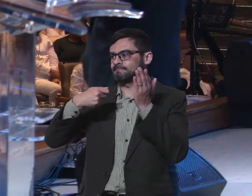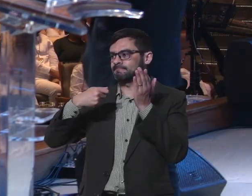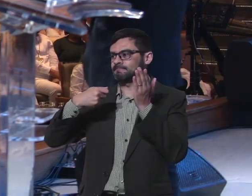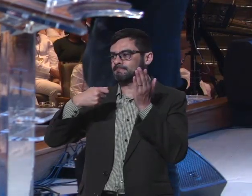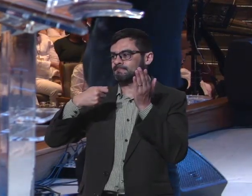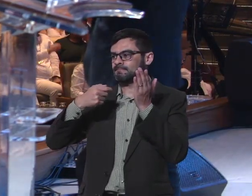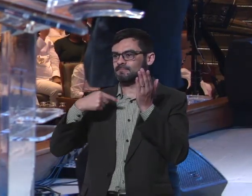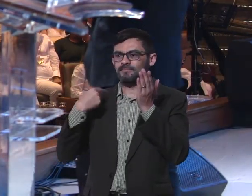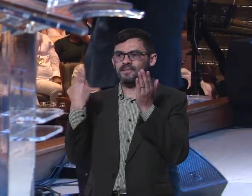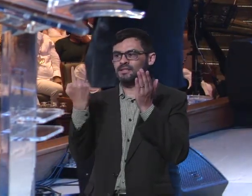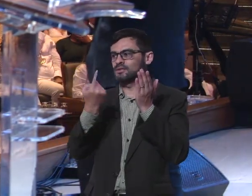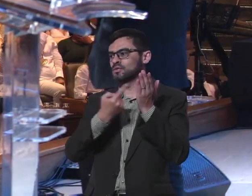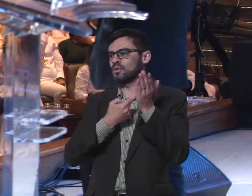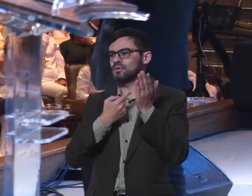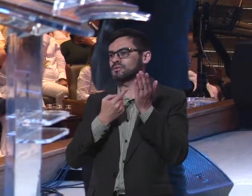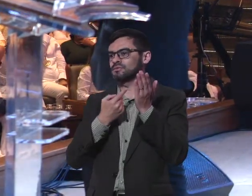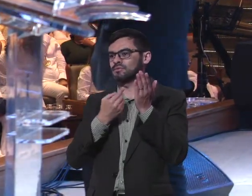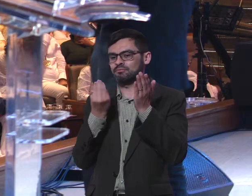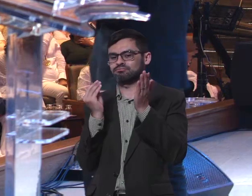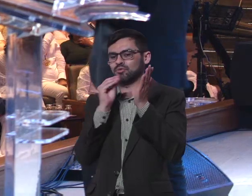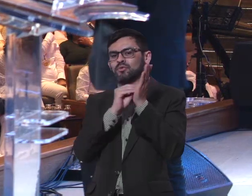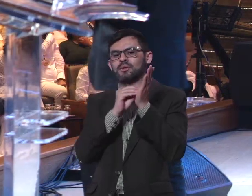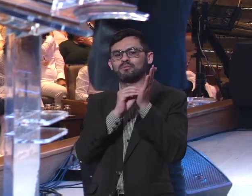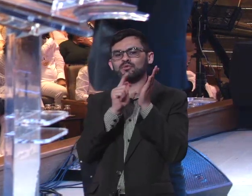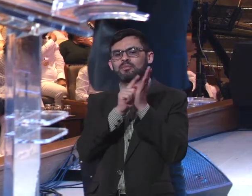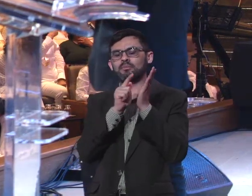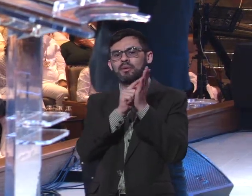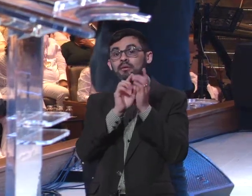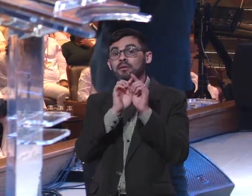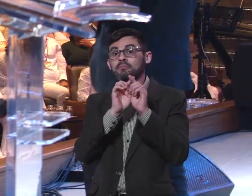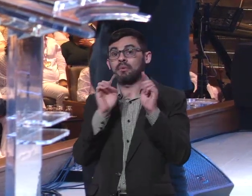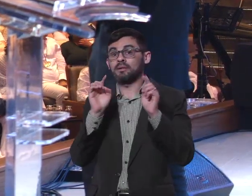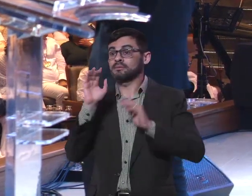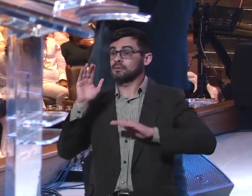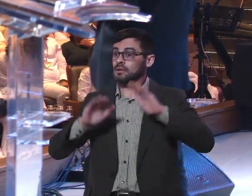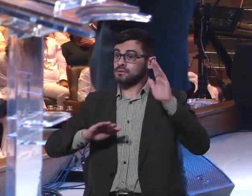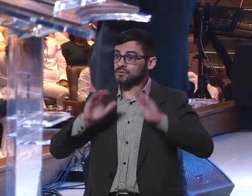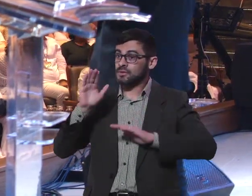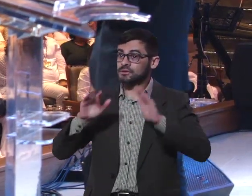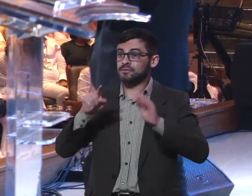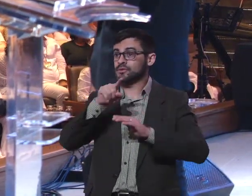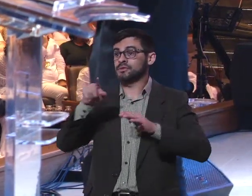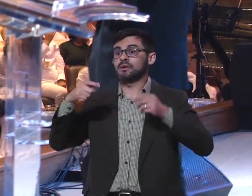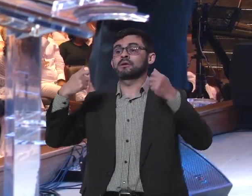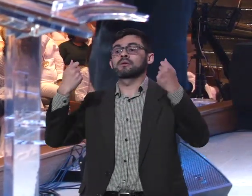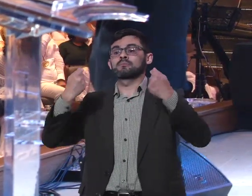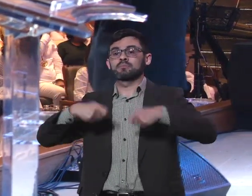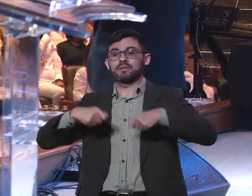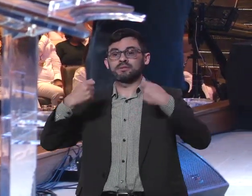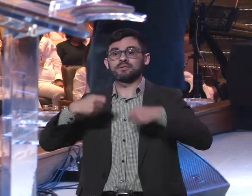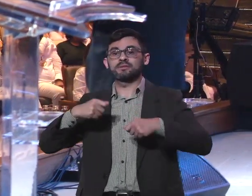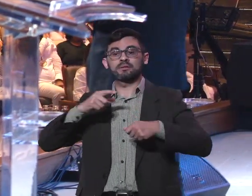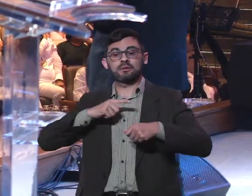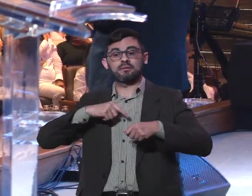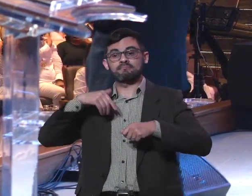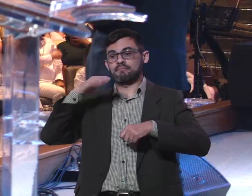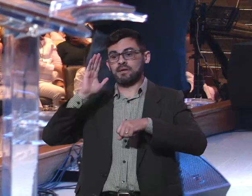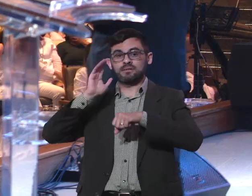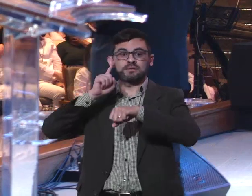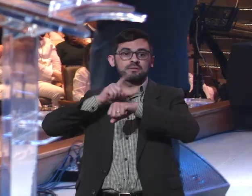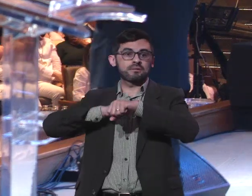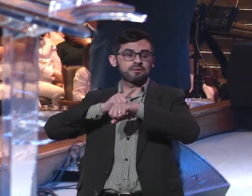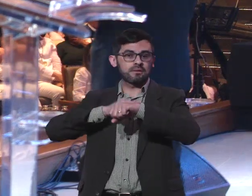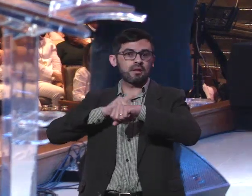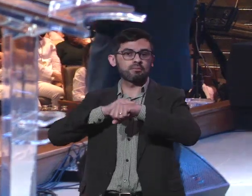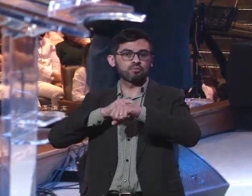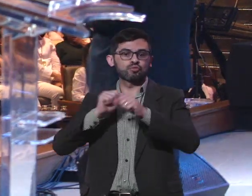A gente não colocou aqui, mas de repente você precisa dedicar mais tempo